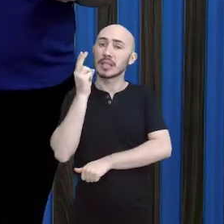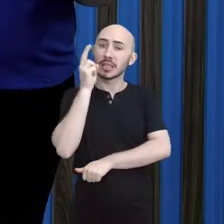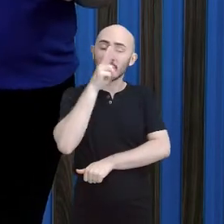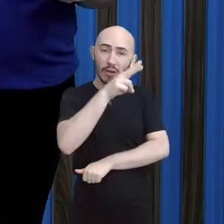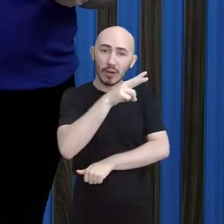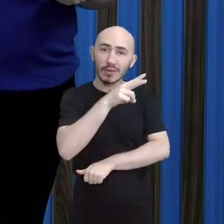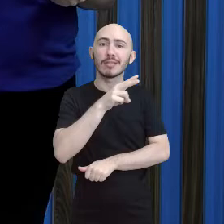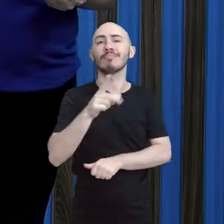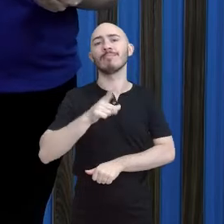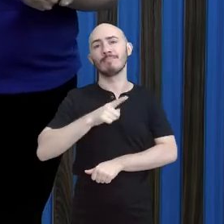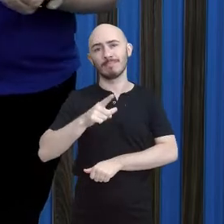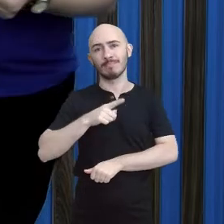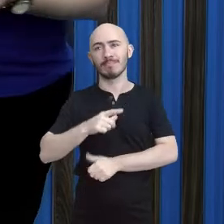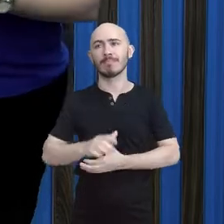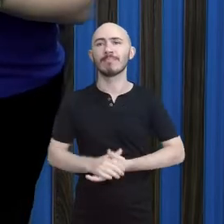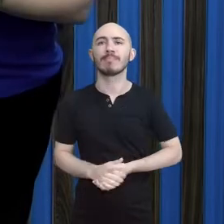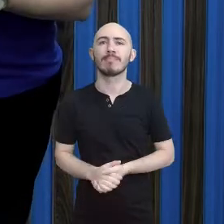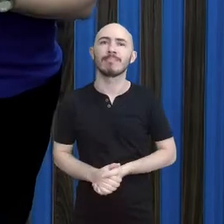natureza.